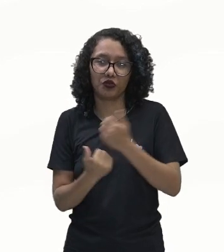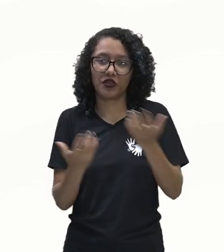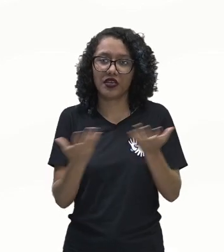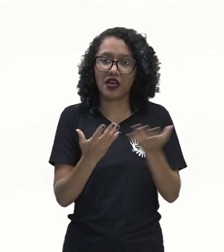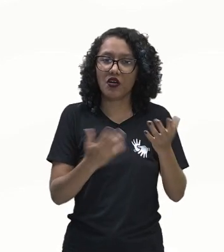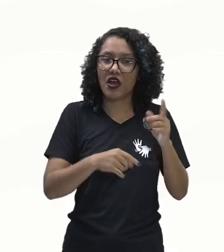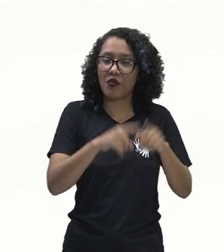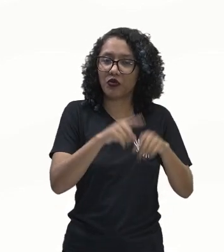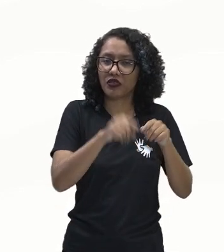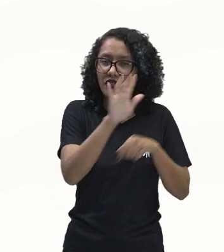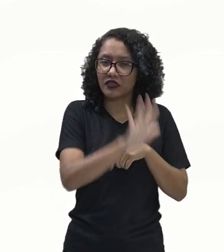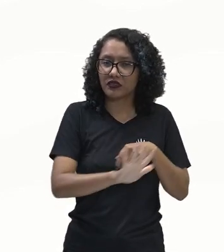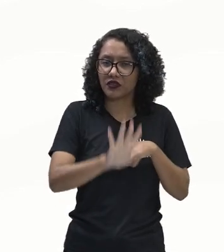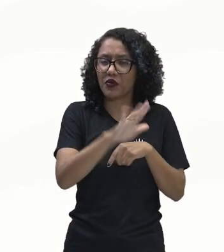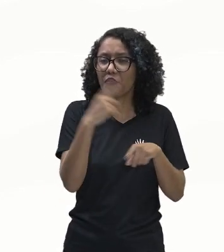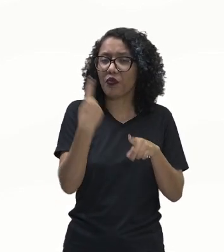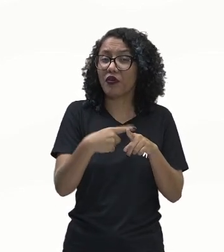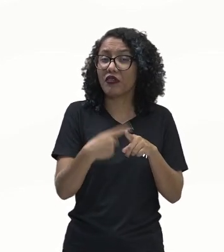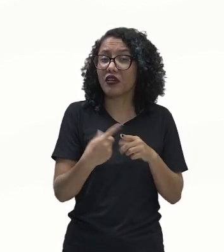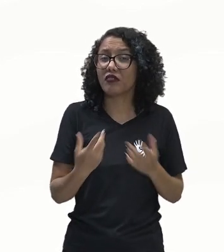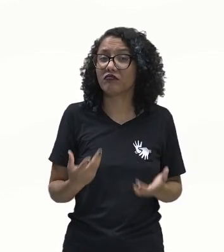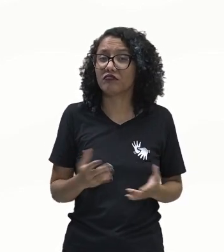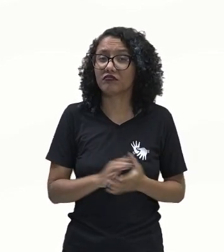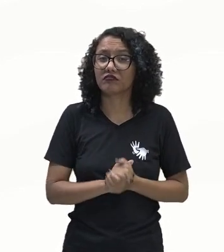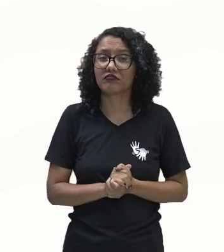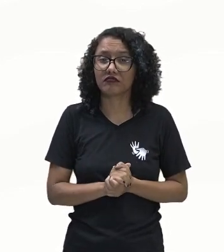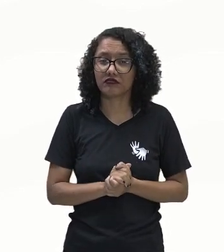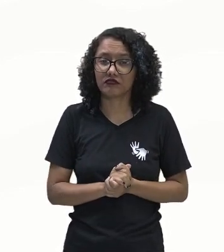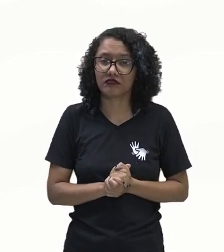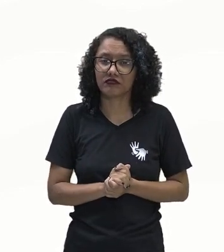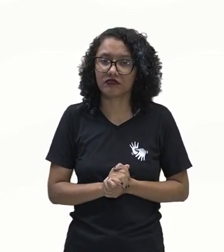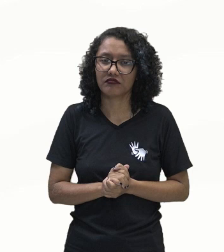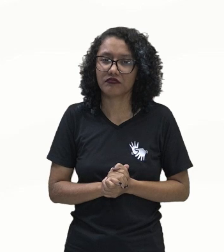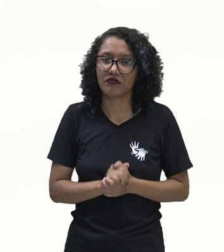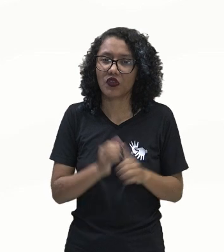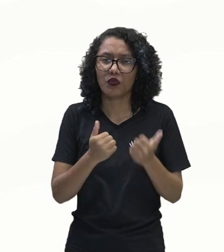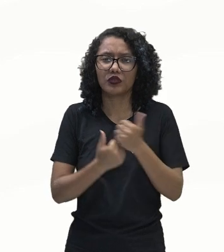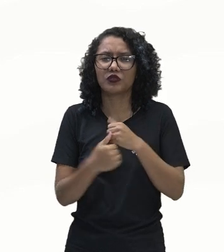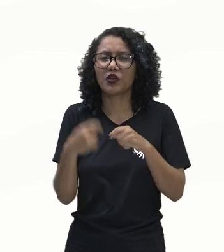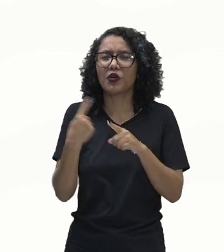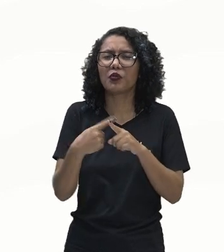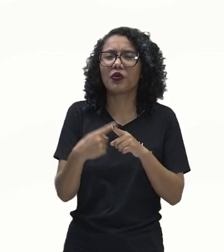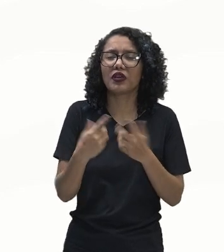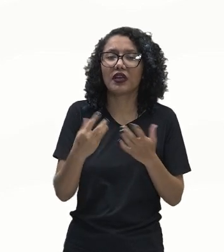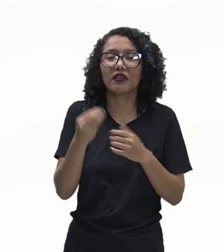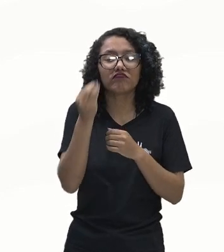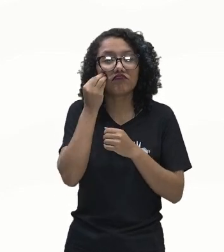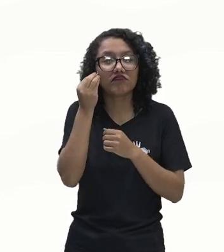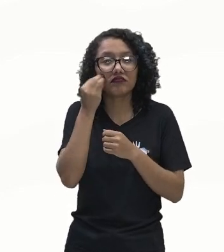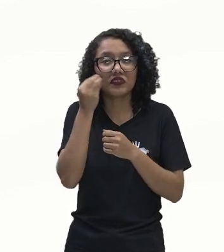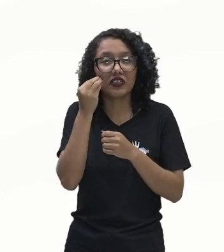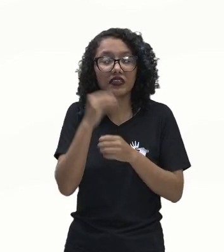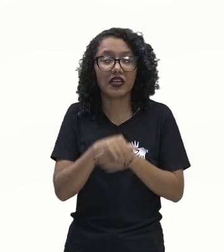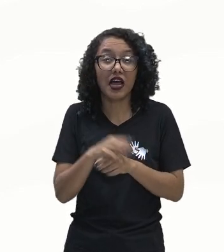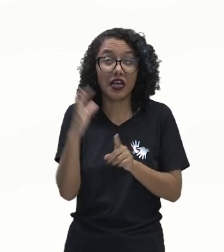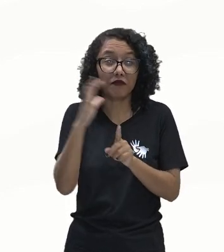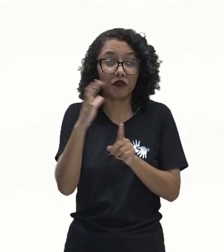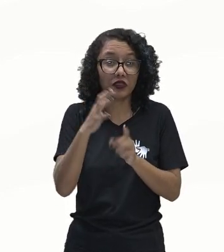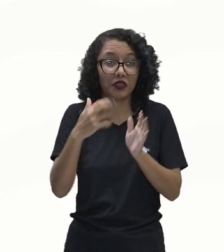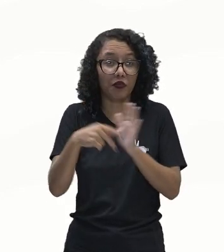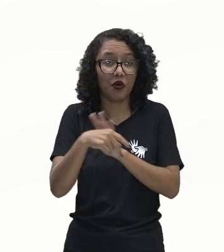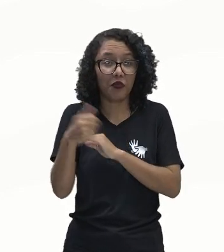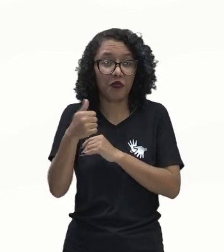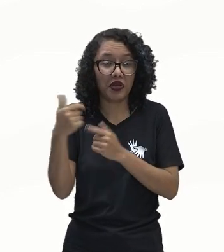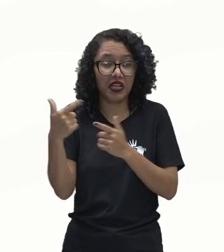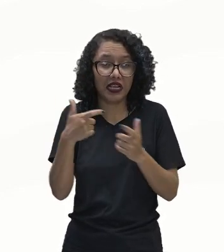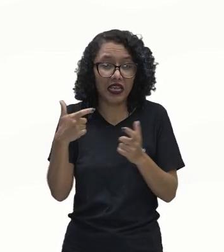o Brasil vai fazer isso? Justamente para tentar minimizar os impactos que a Primeira Guerra